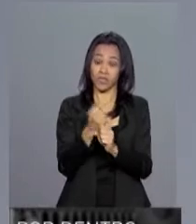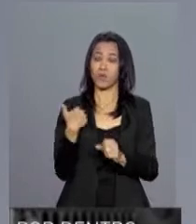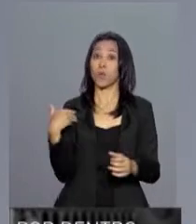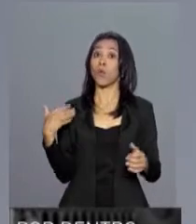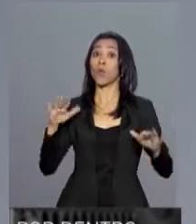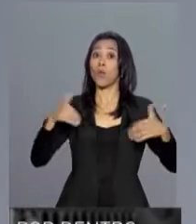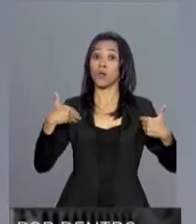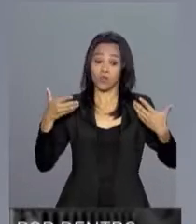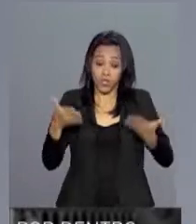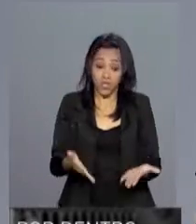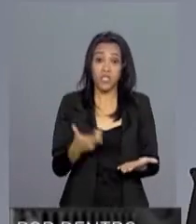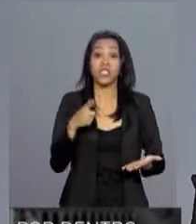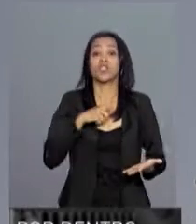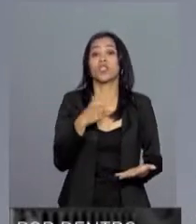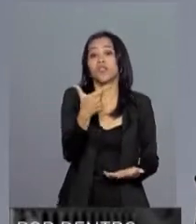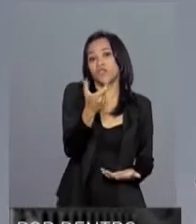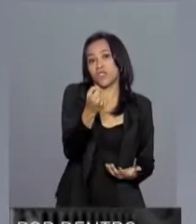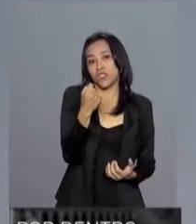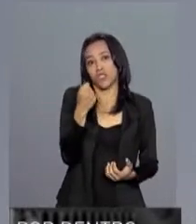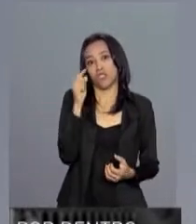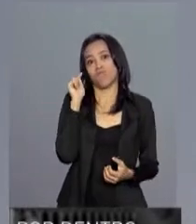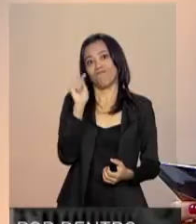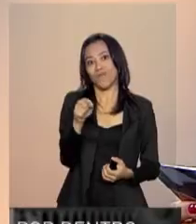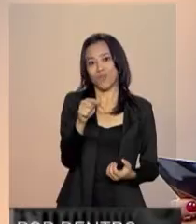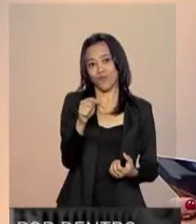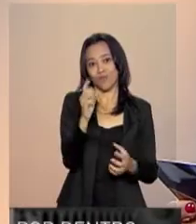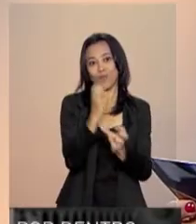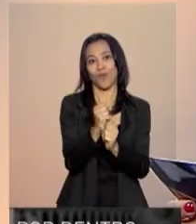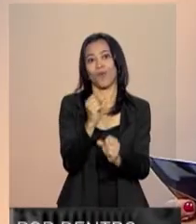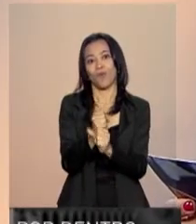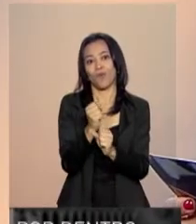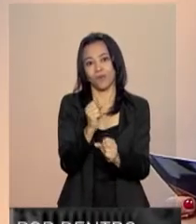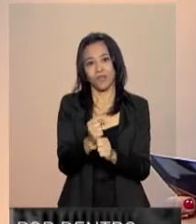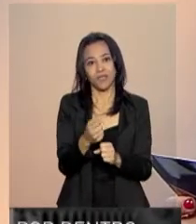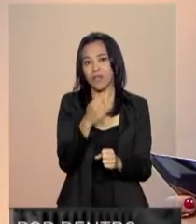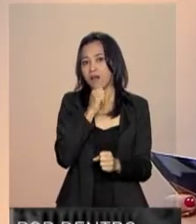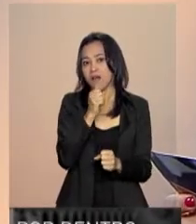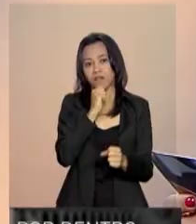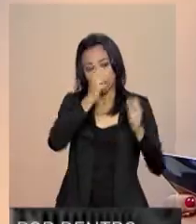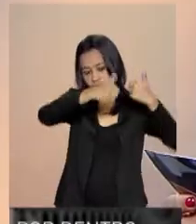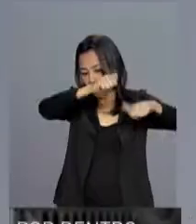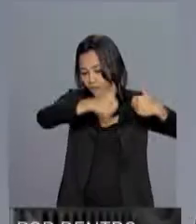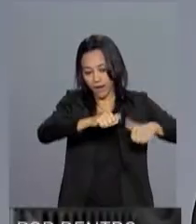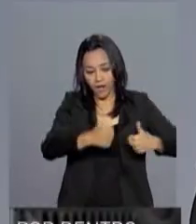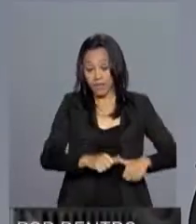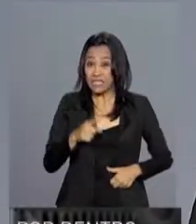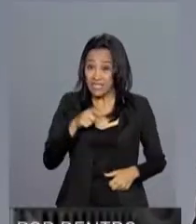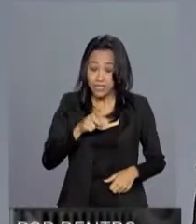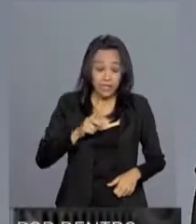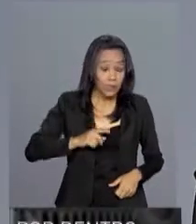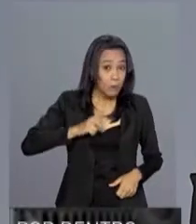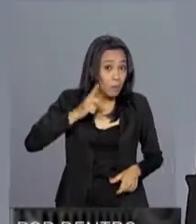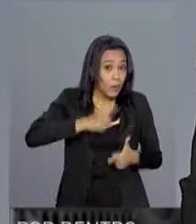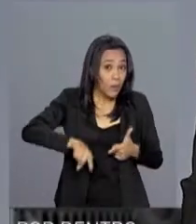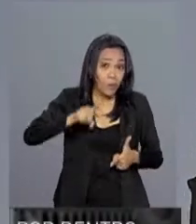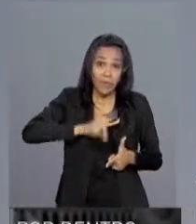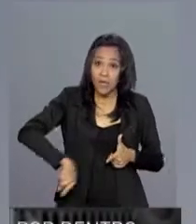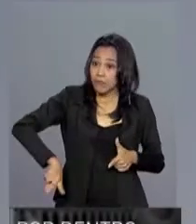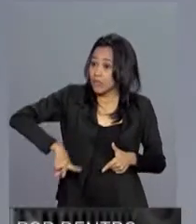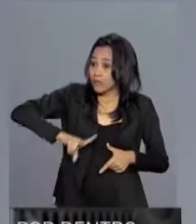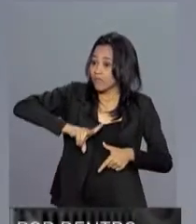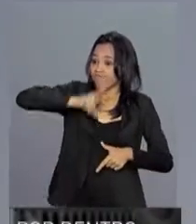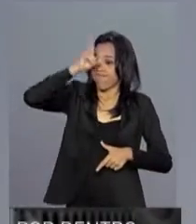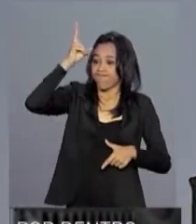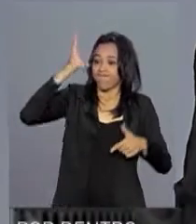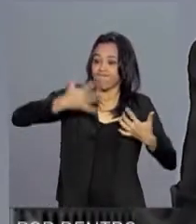mil prestações de contas não analisadas o que é sem dúvida nenhuma um problema grave nós já conseguimos reduzir